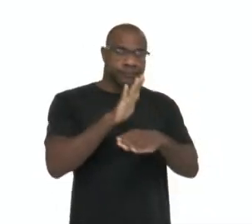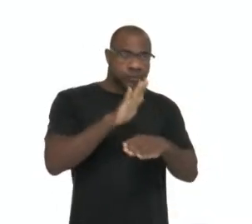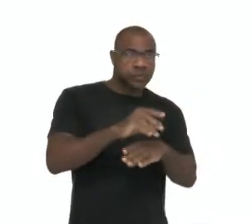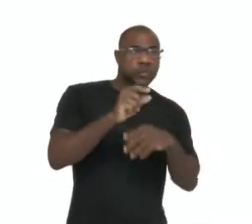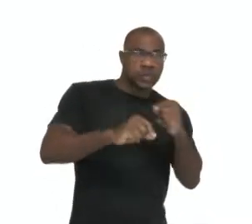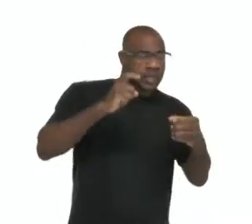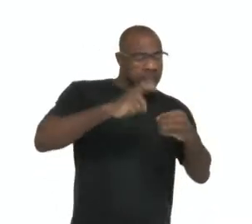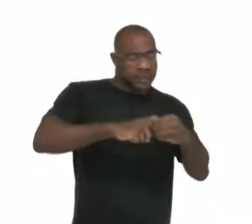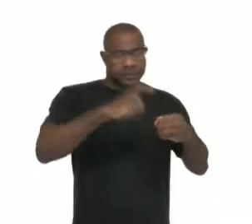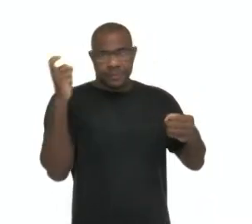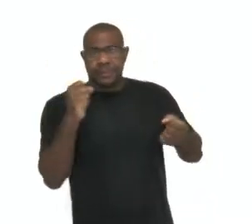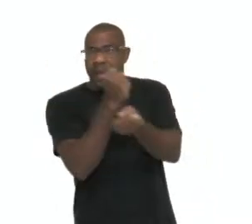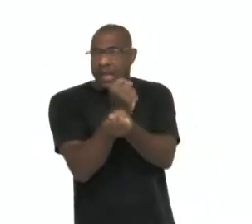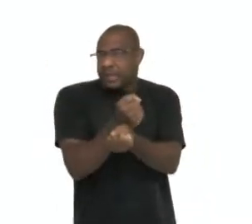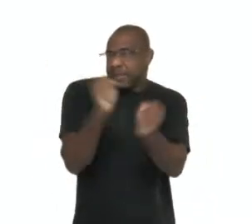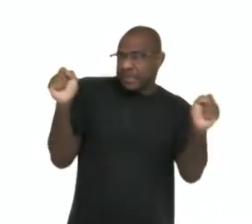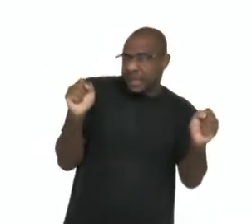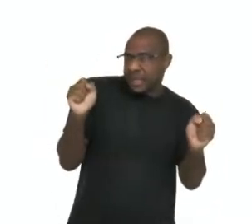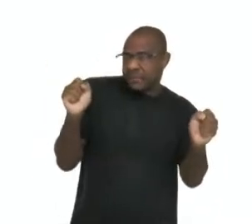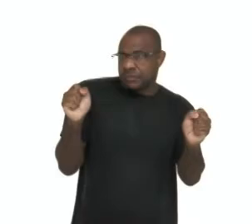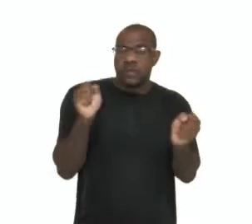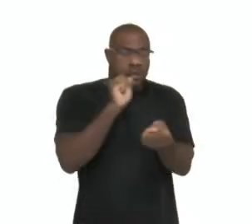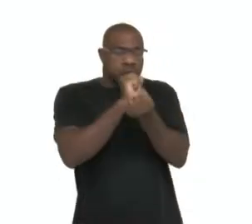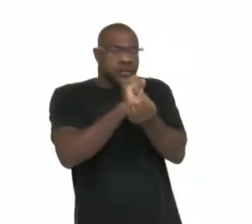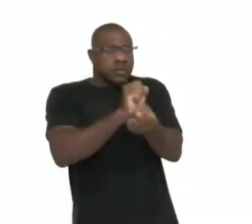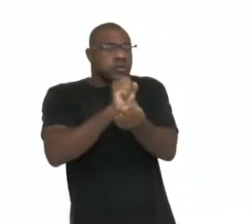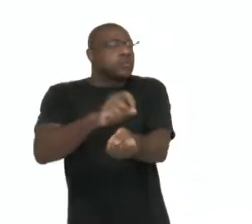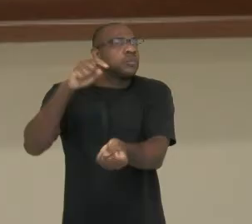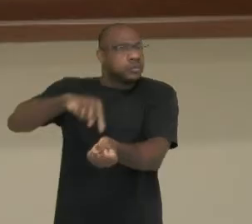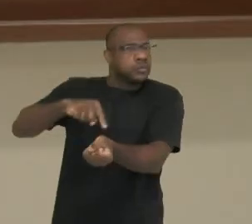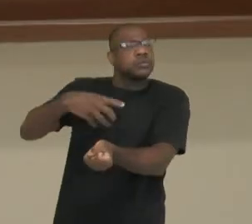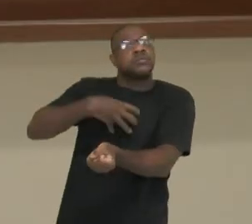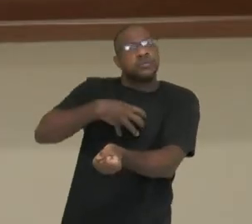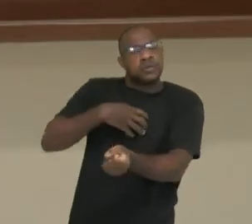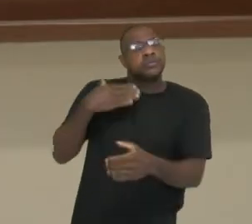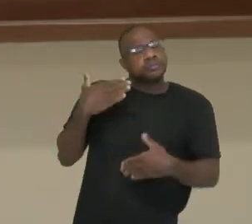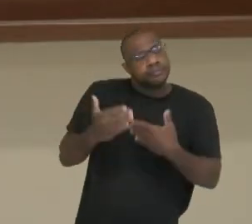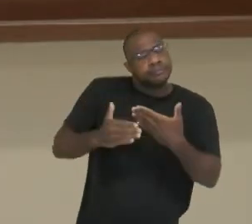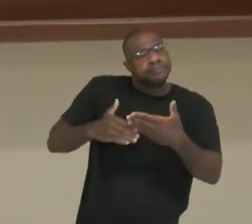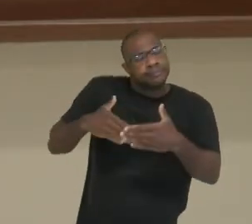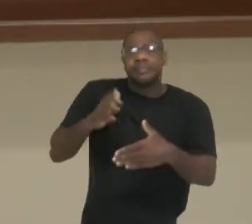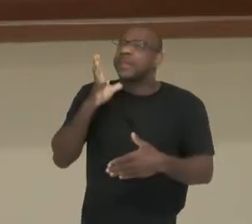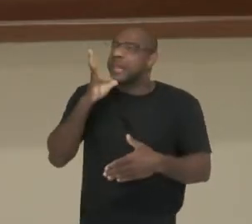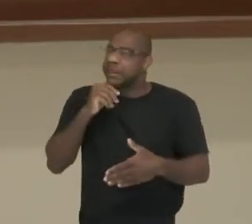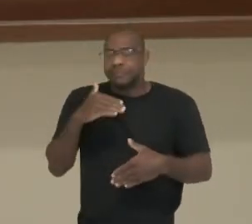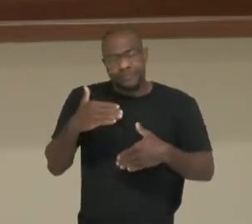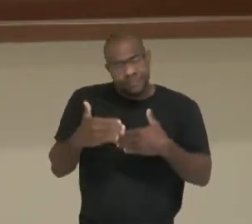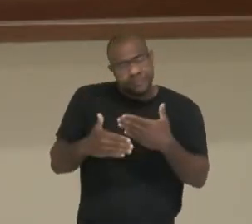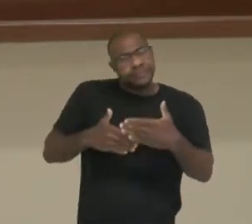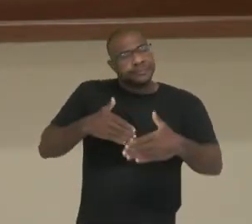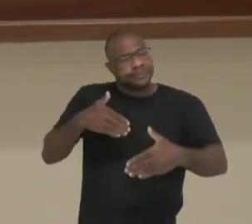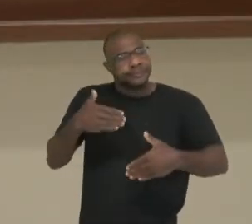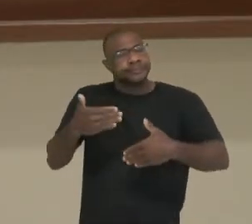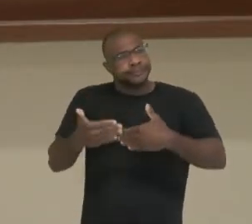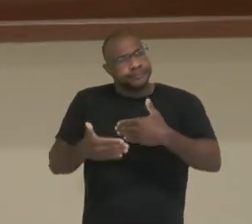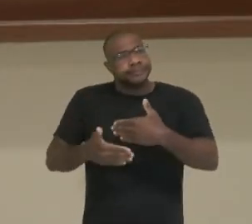independência, a liberdade dos escravos de uma maneira gradual, ou seja, aos